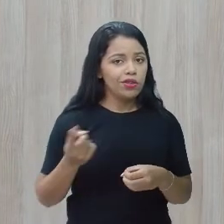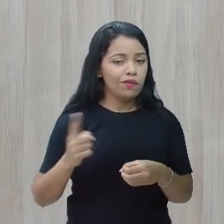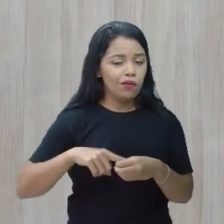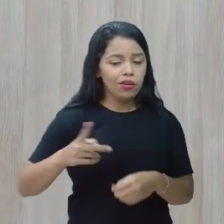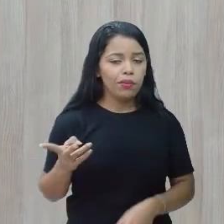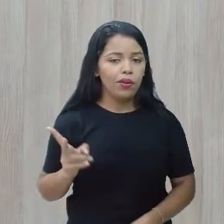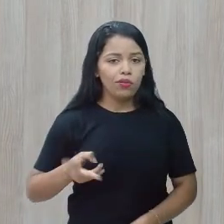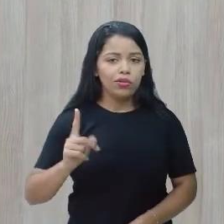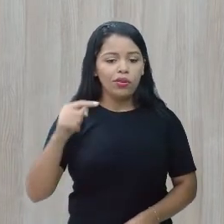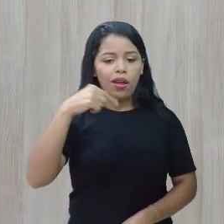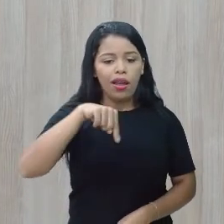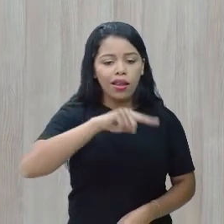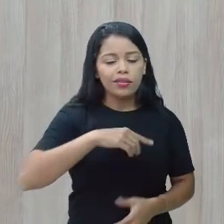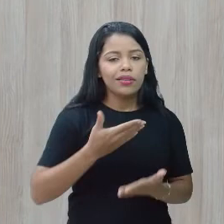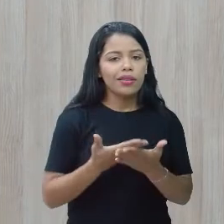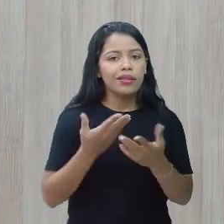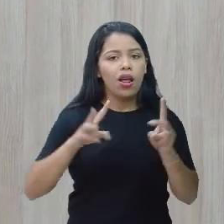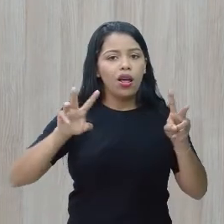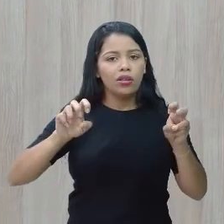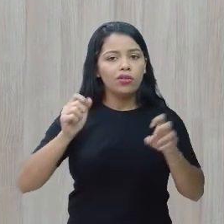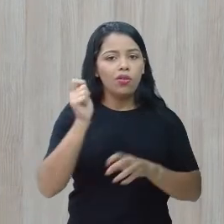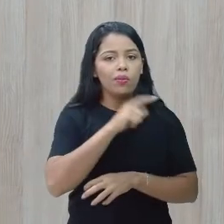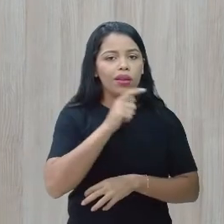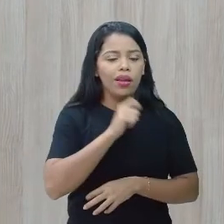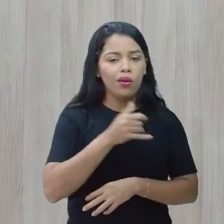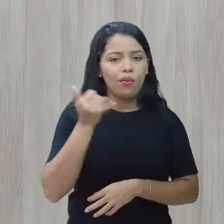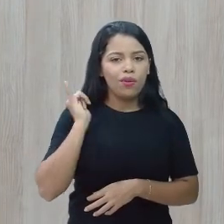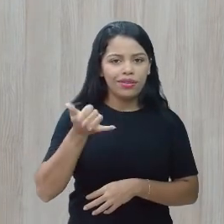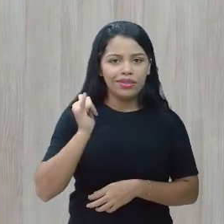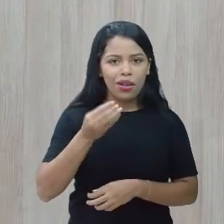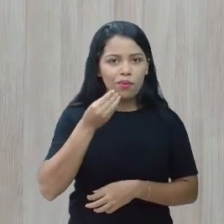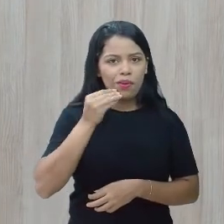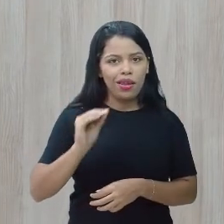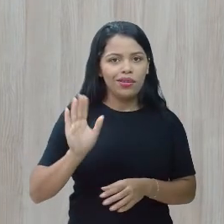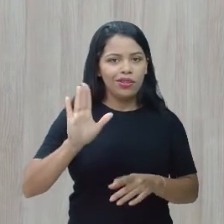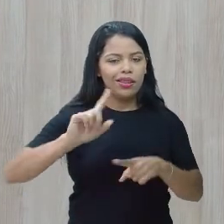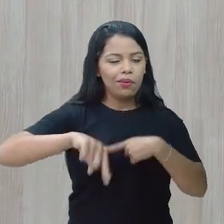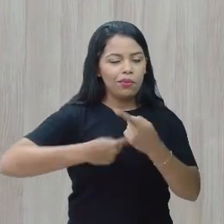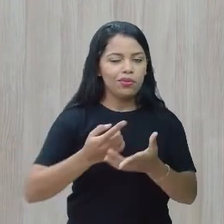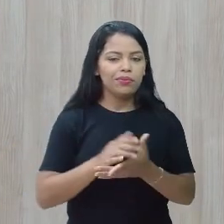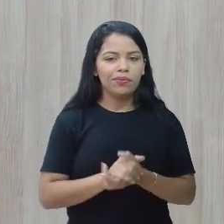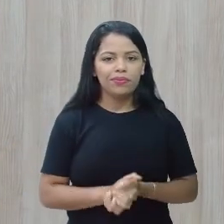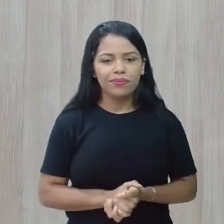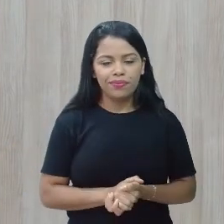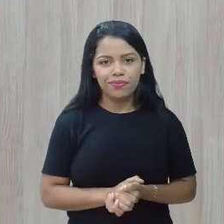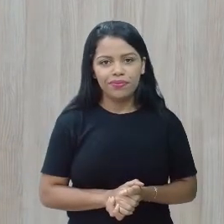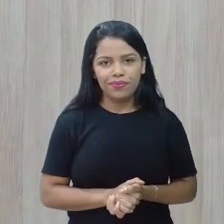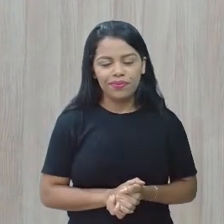continuando essas aulas de narrativa de humor. Um beijão, pessoal. Até a próxima.